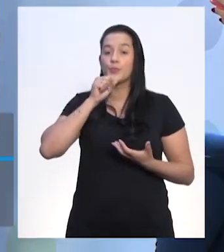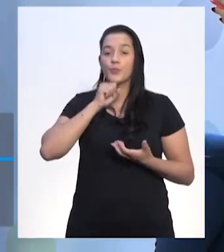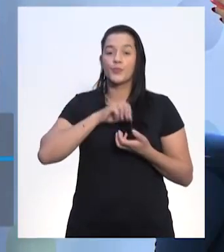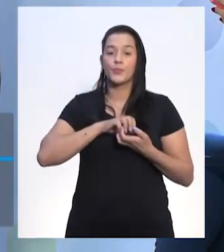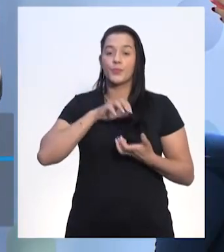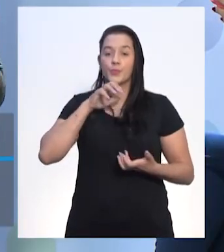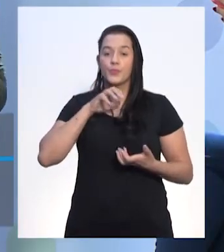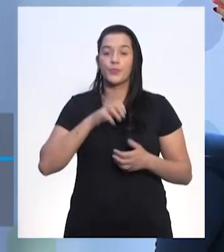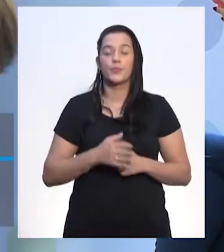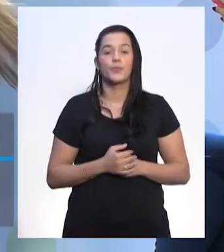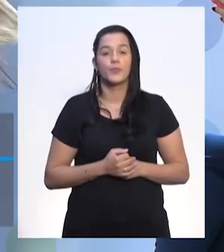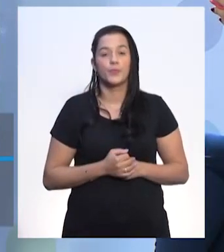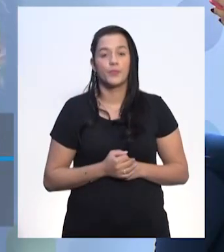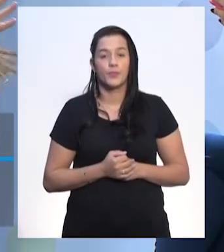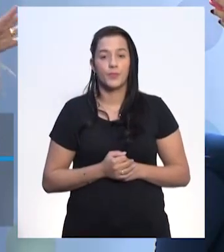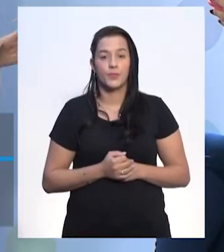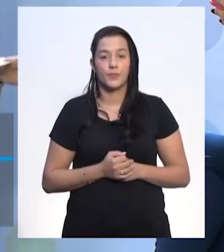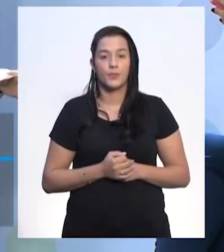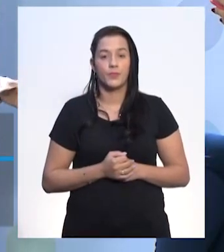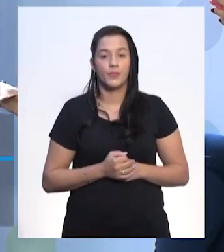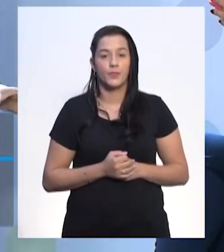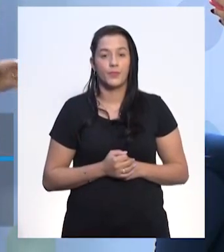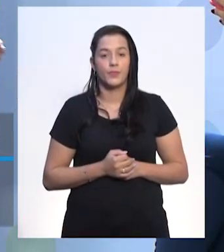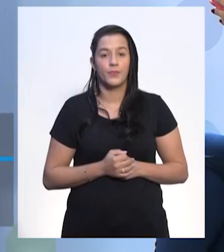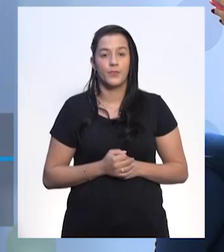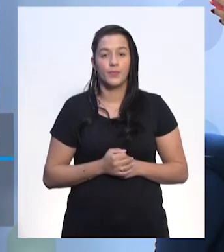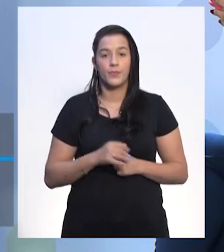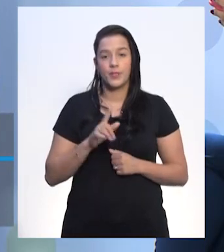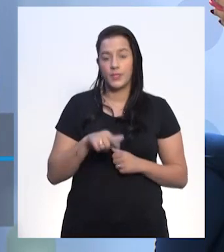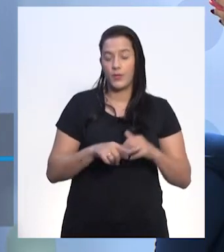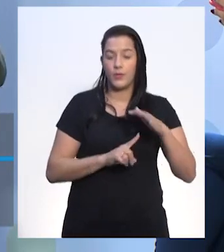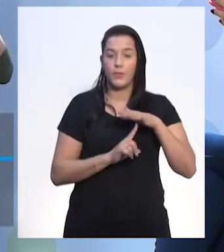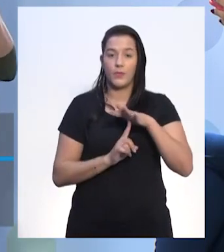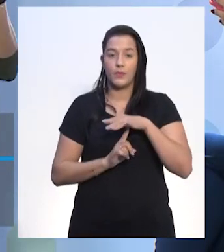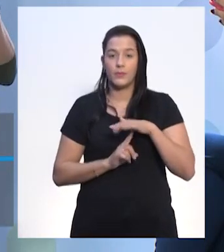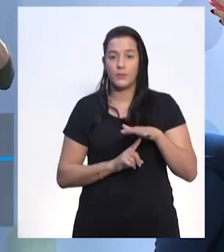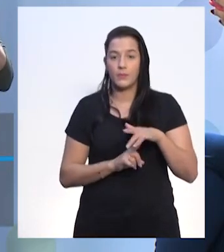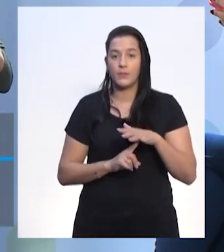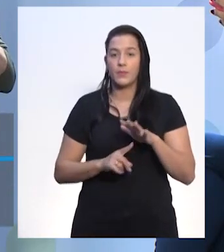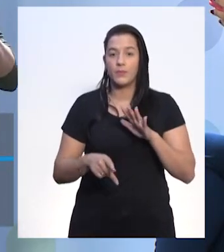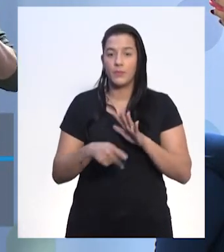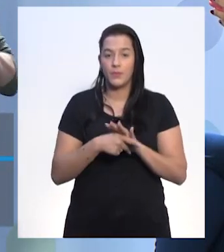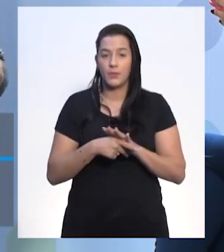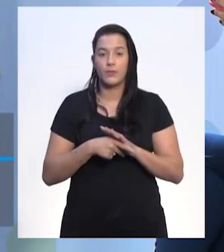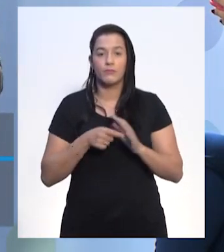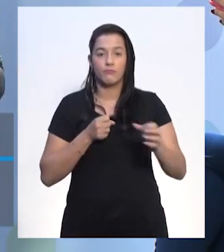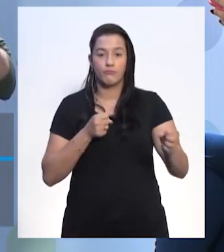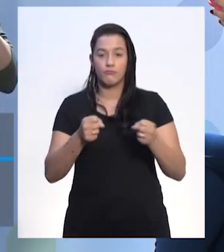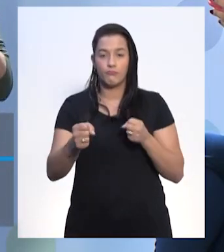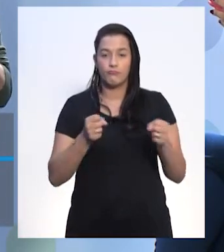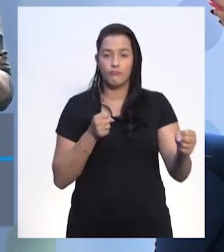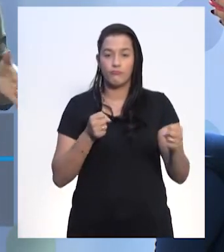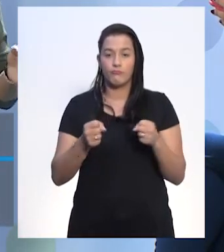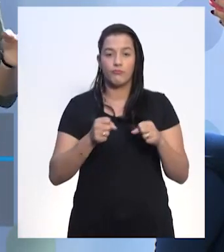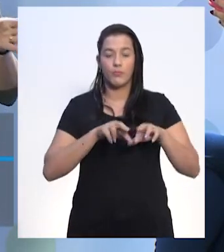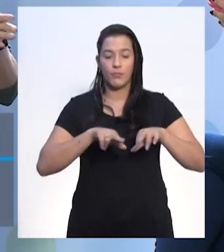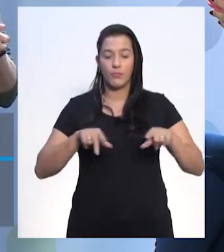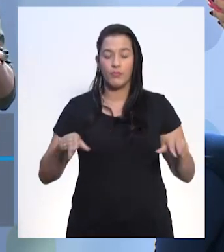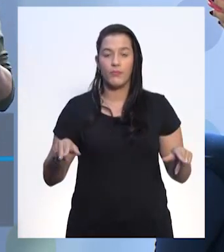Olha que interessante, não é? Deve ser, então, uma praça específica, com alguma coisa específica ali, para